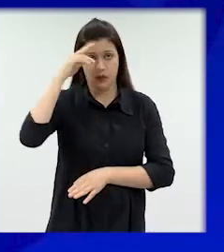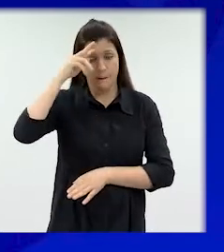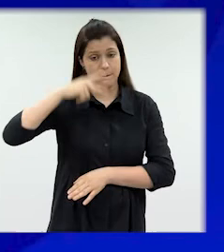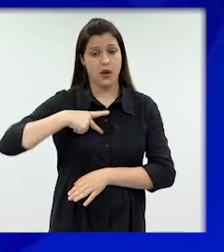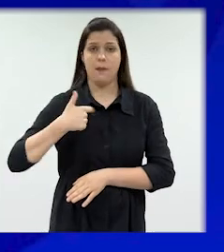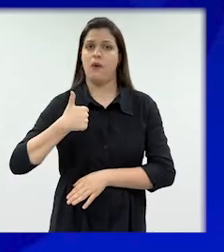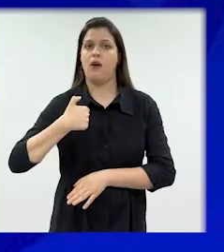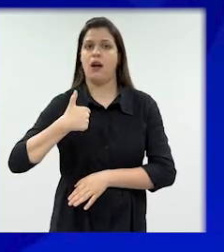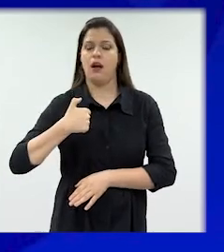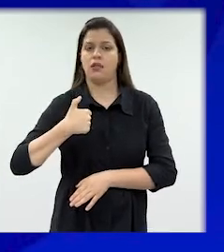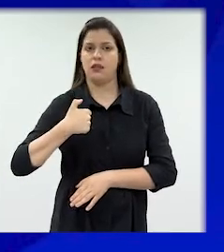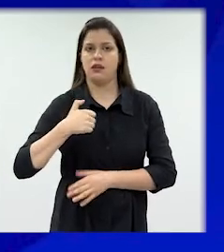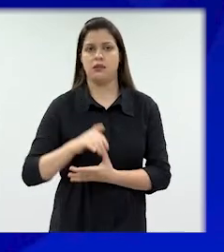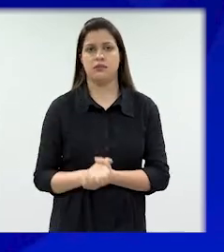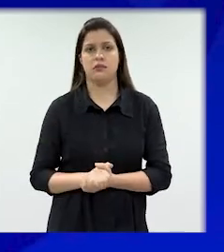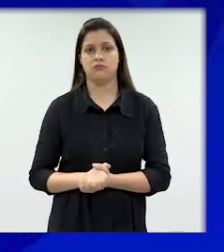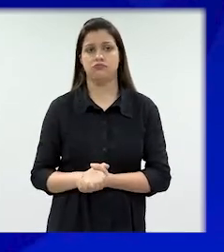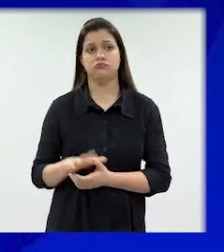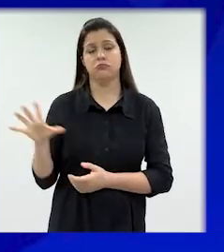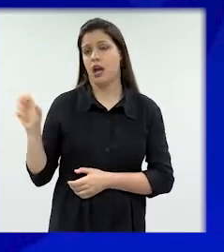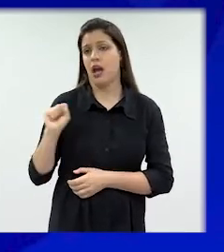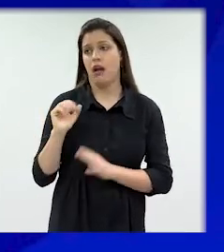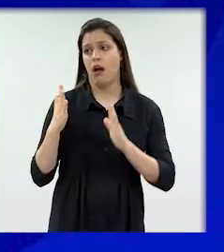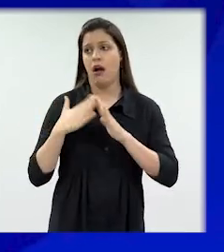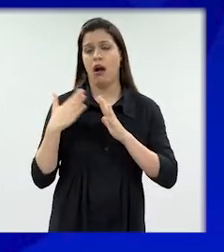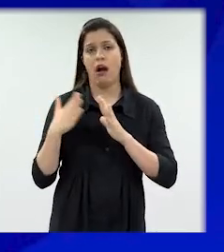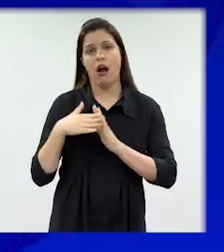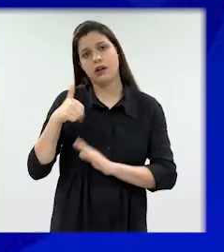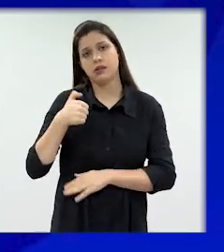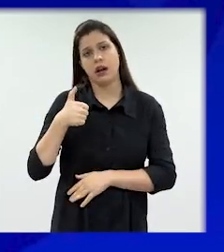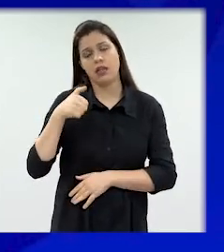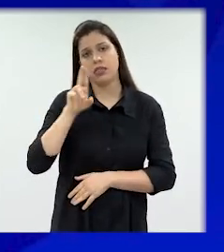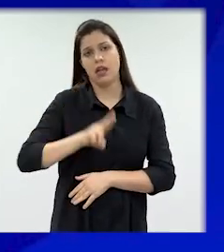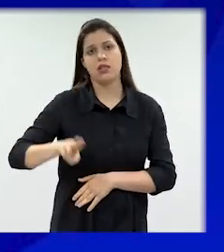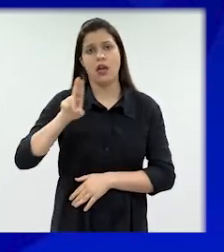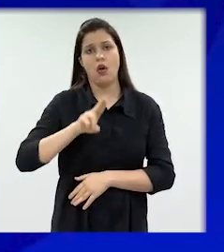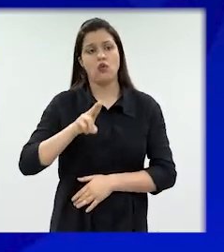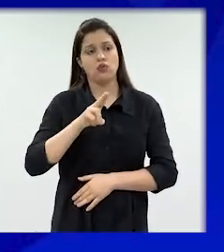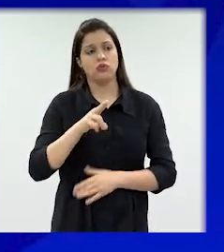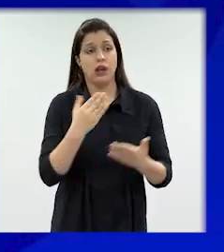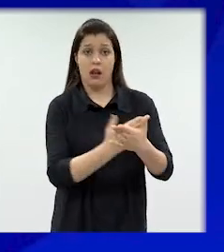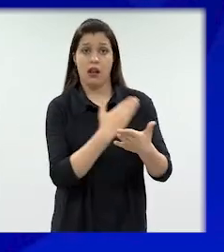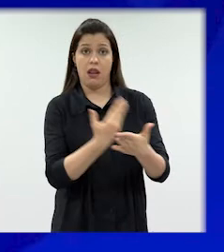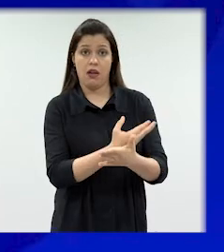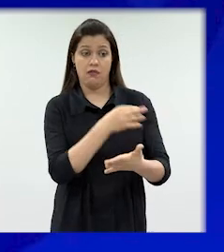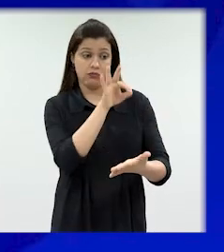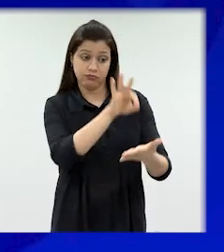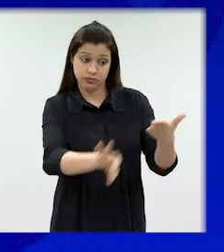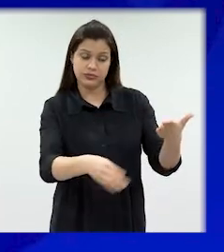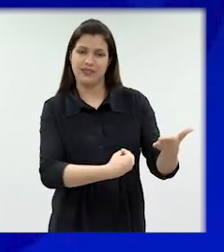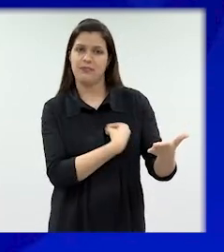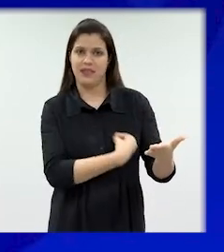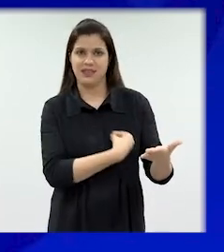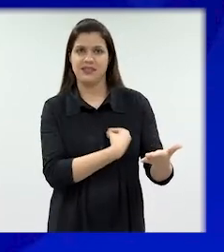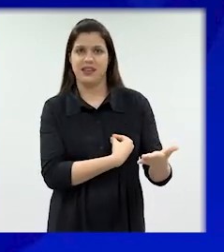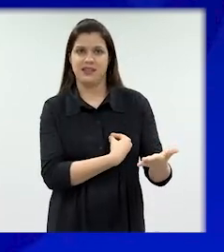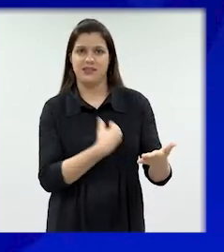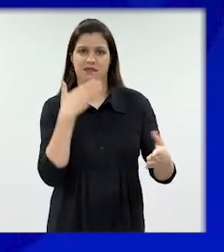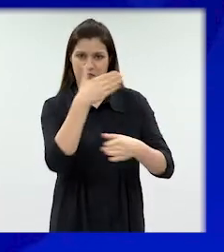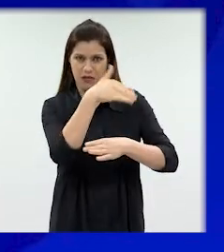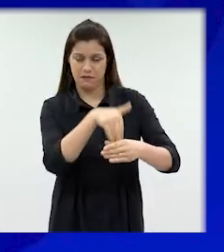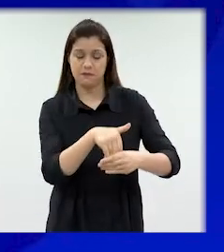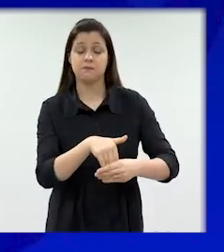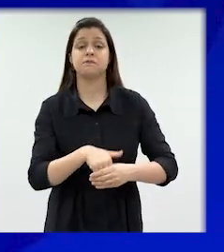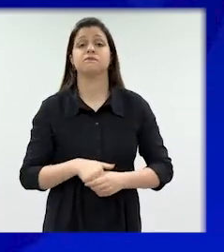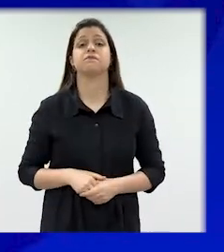própria caneta. Pega em casa a caneta e, no dia lá, utiliza essa caneta para assinar o livro de presença. Então, a